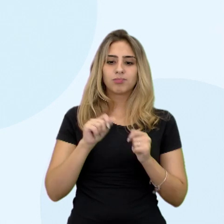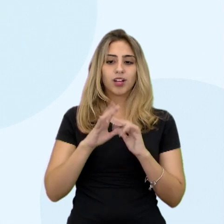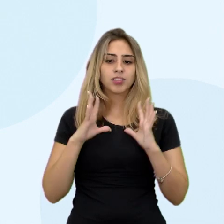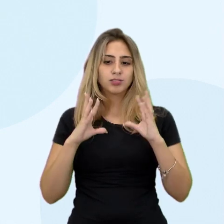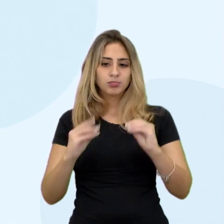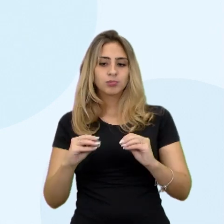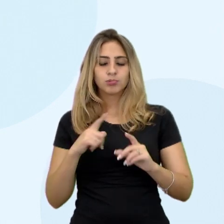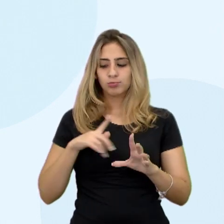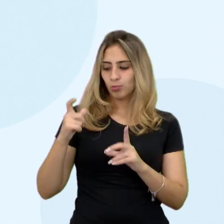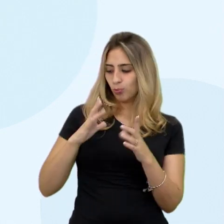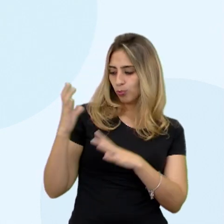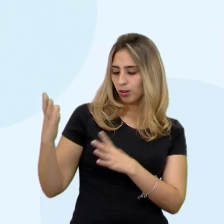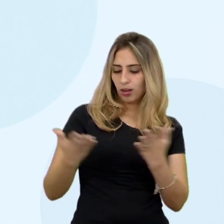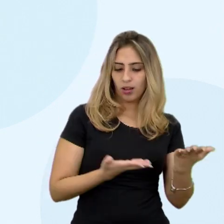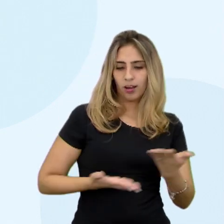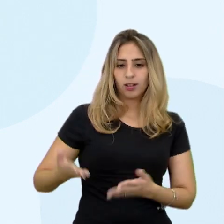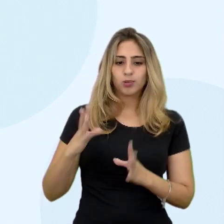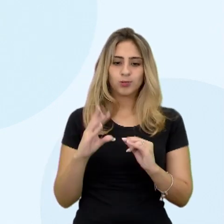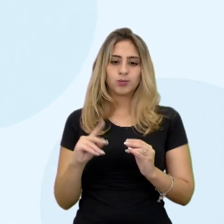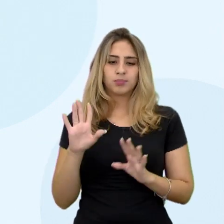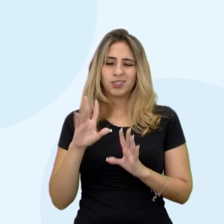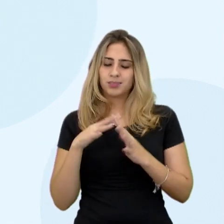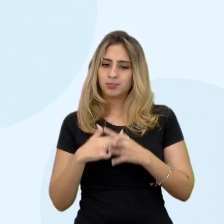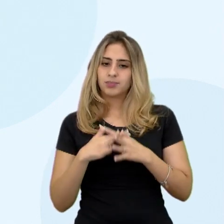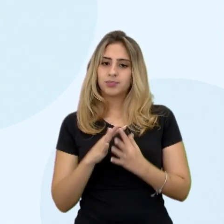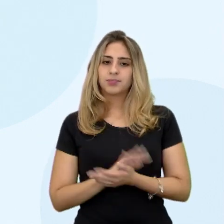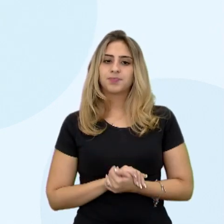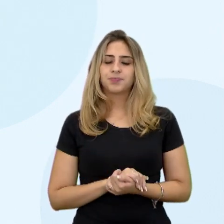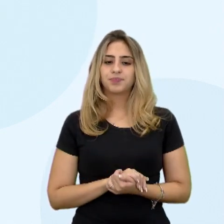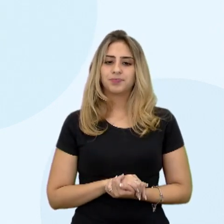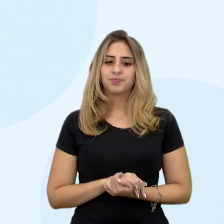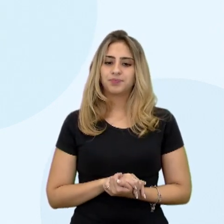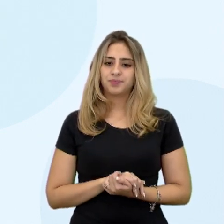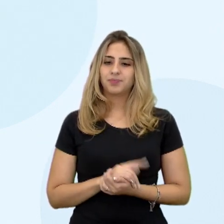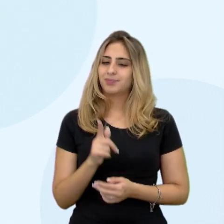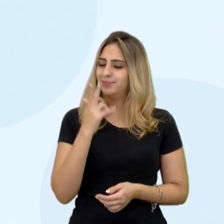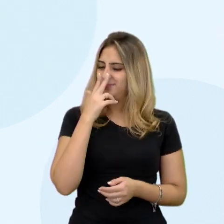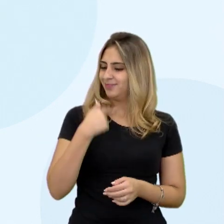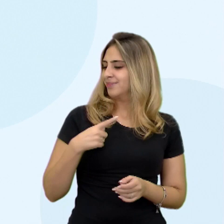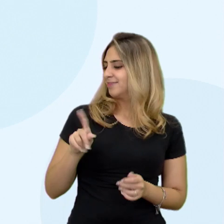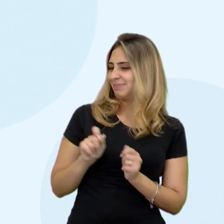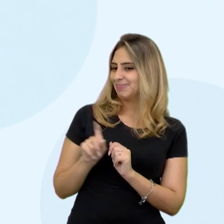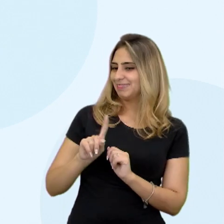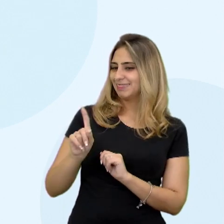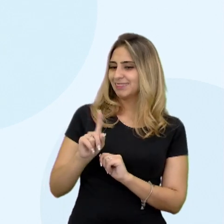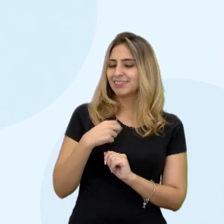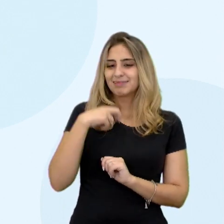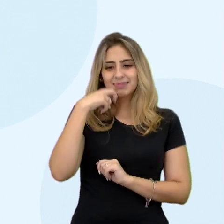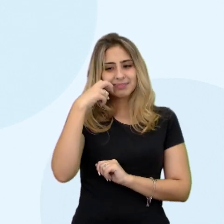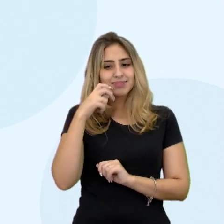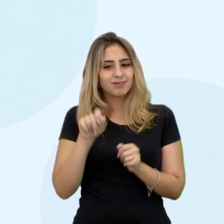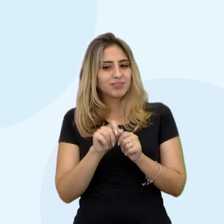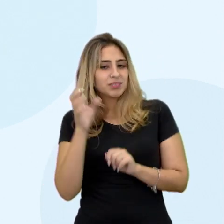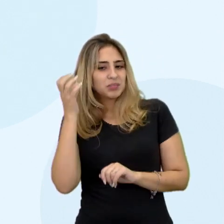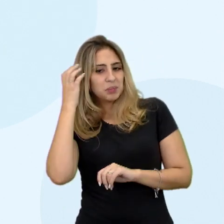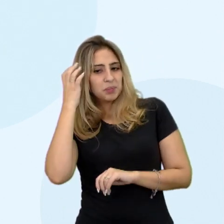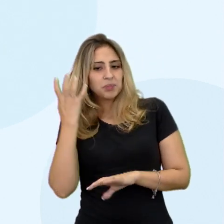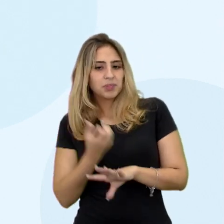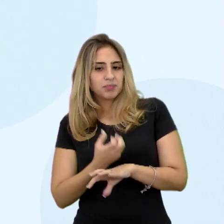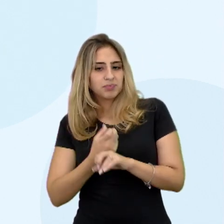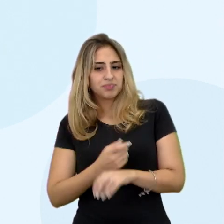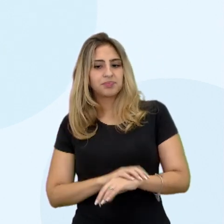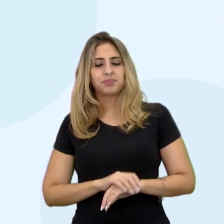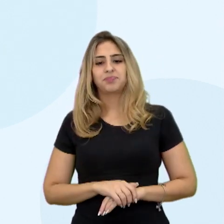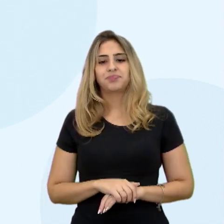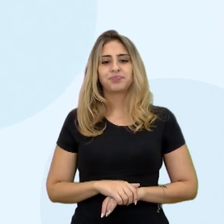Tem cenário. É um pouco mais complexo. Eu acho que eu não faria esse. Eu também não. Eu ficaria com o podcast, mas não estou muito